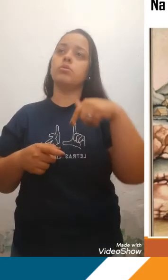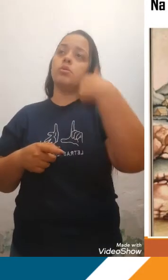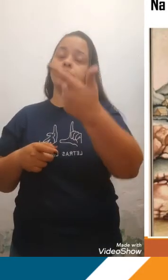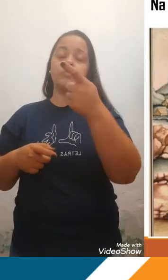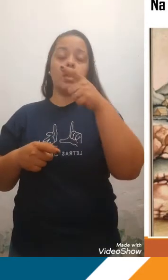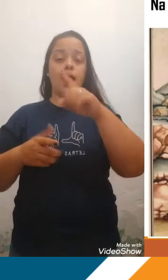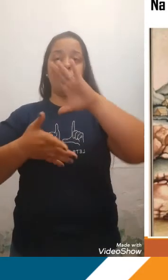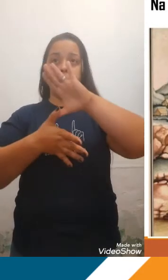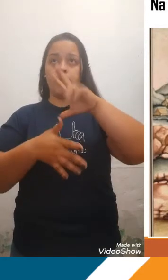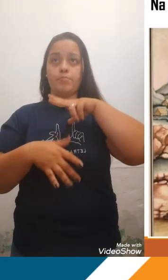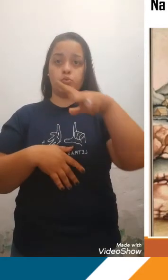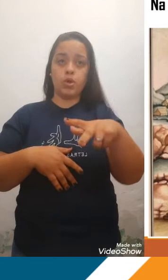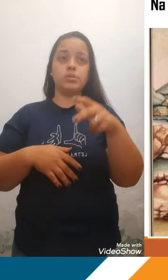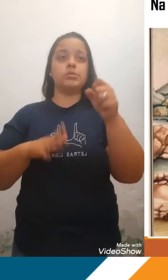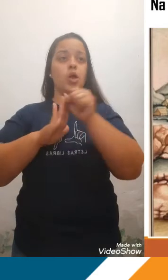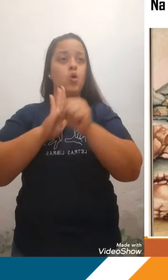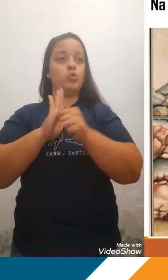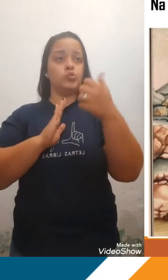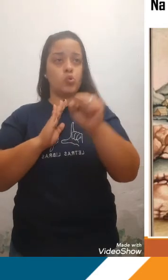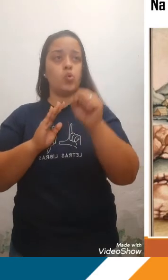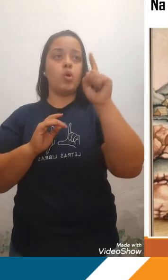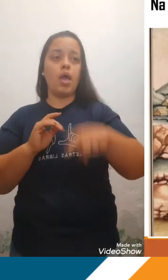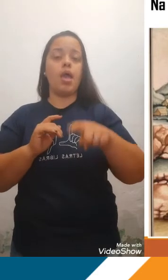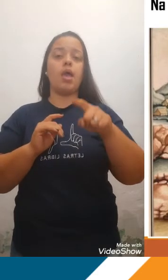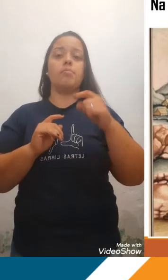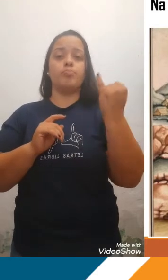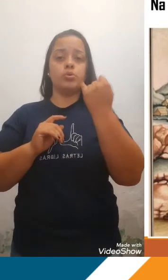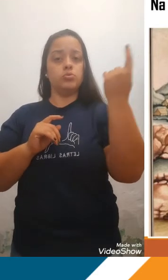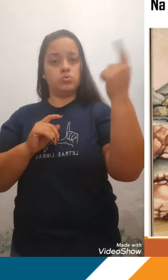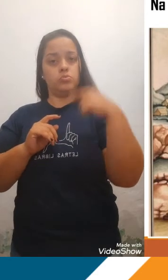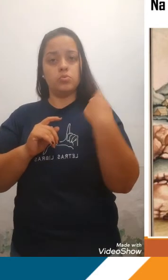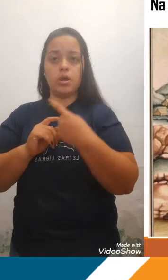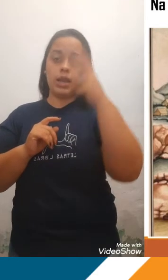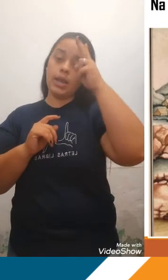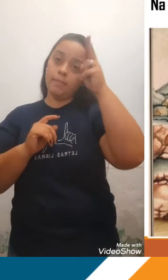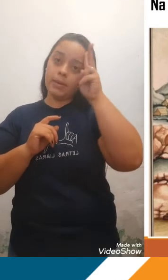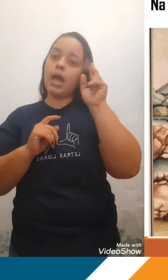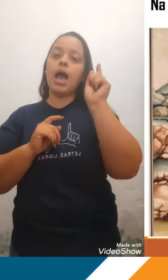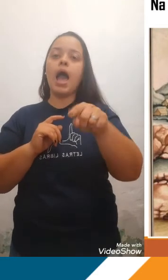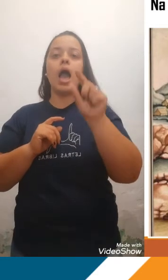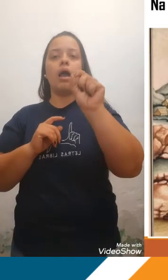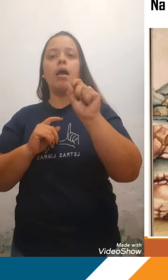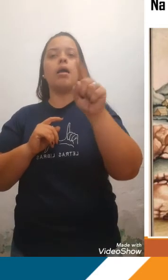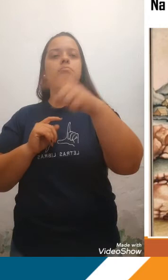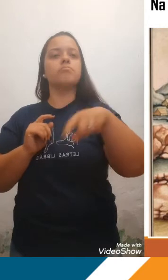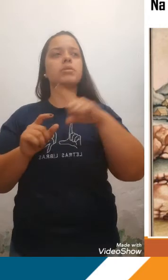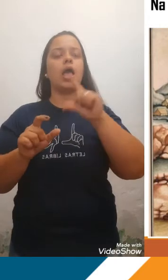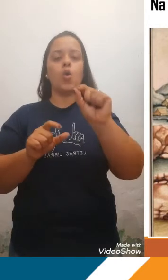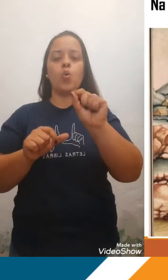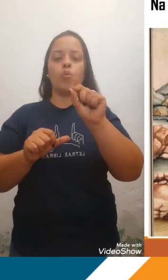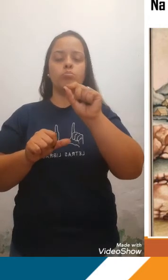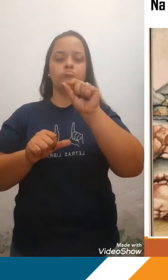América Portuguesa no século XVIII, é preciso que a gente lembre que este século foi marcado pelo desenvolvimento